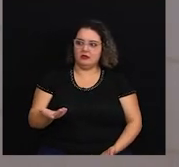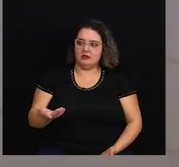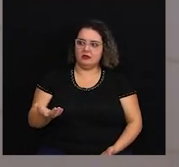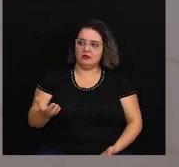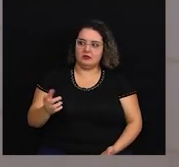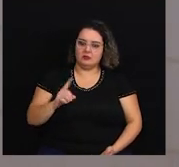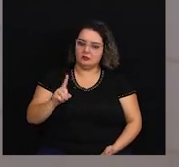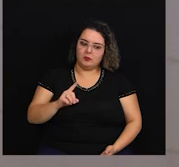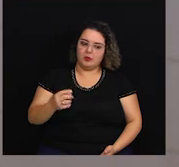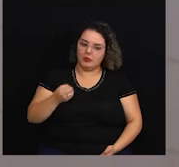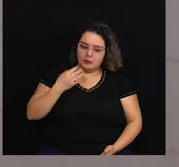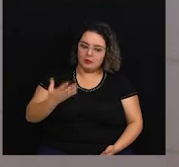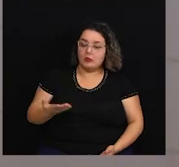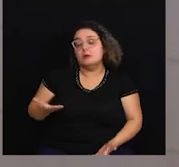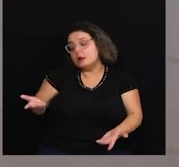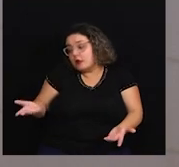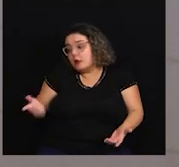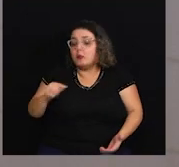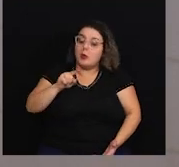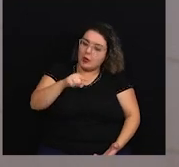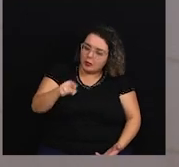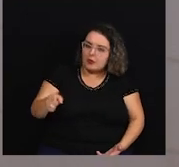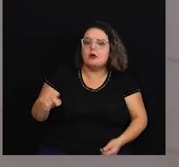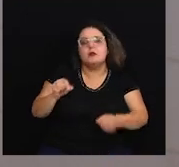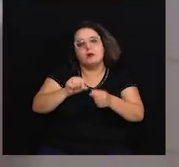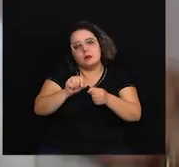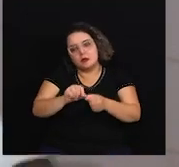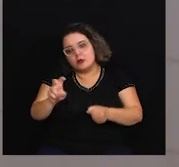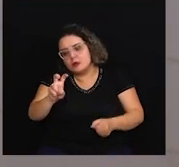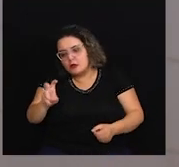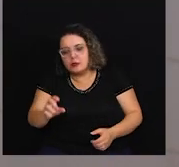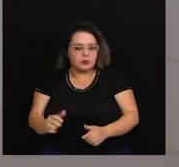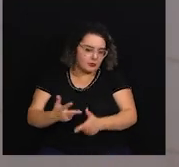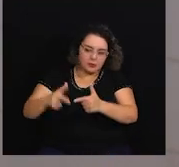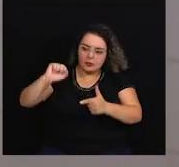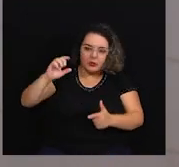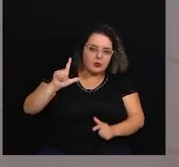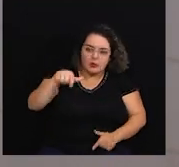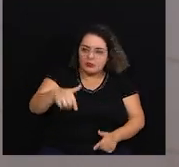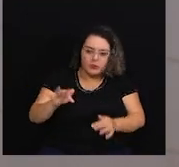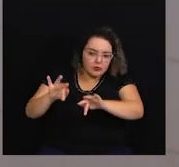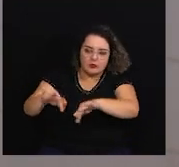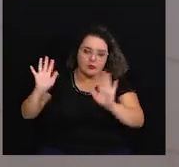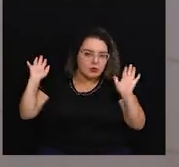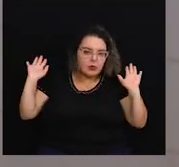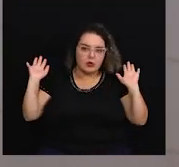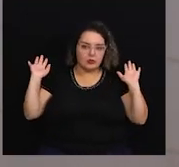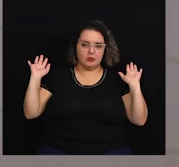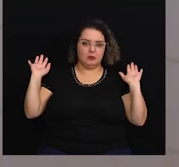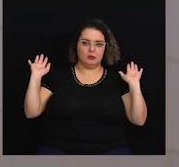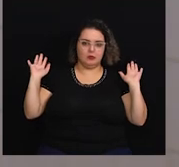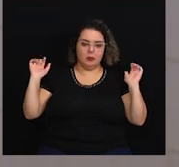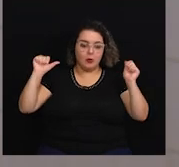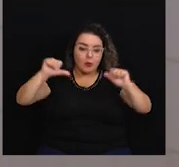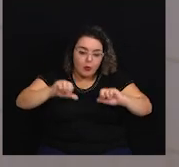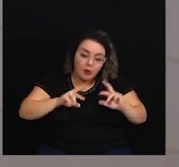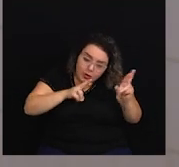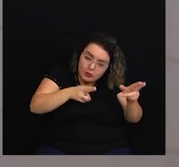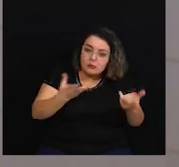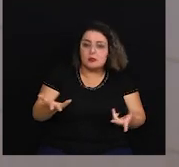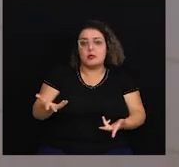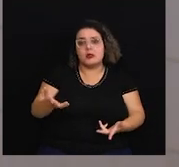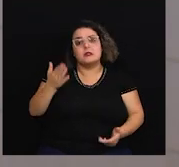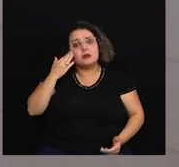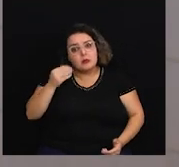cara ainda bem que eu cancelei vocês fizeram quinto jogo ganhar e depois disputaram a final que eu falei ou ruim eu dormir com negócio de